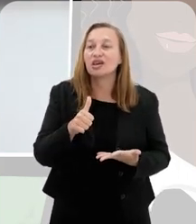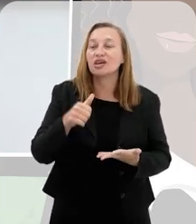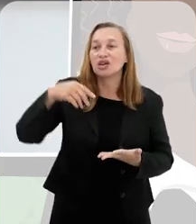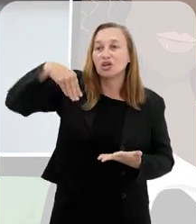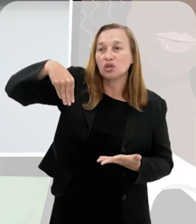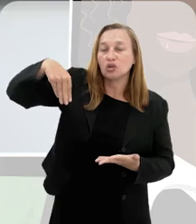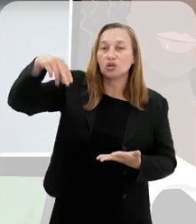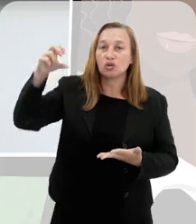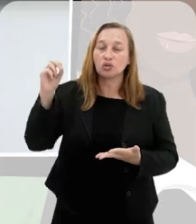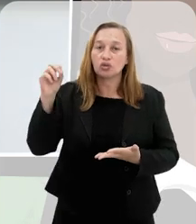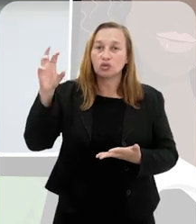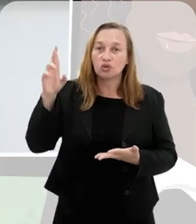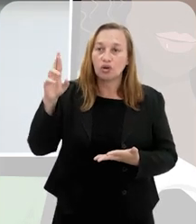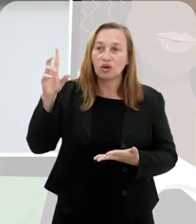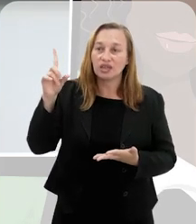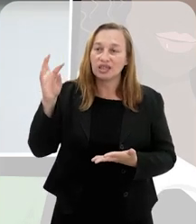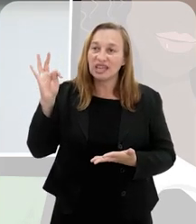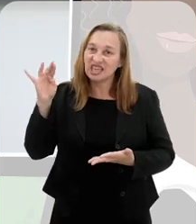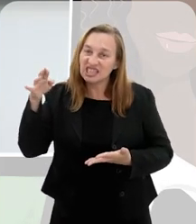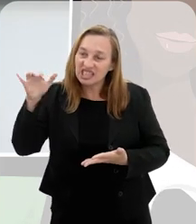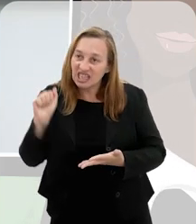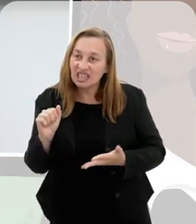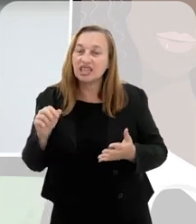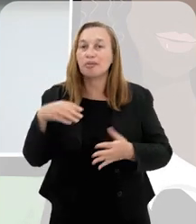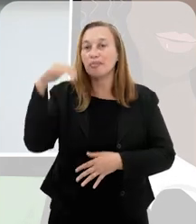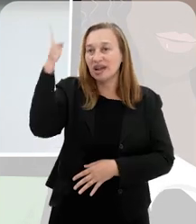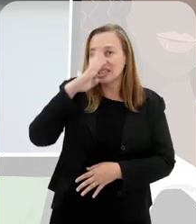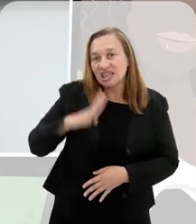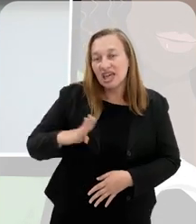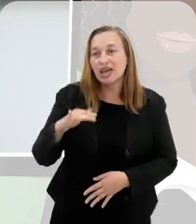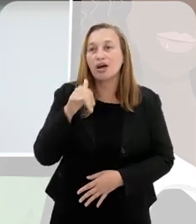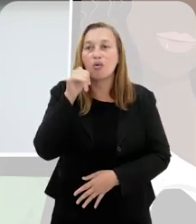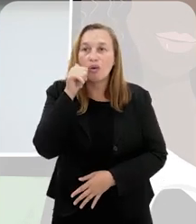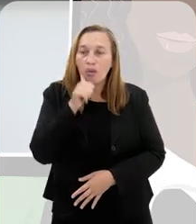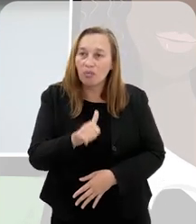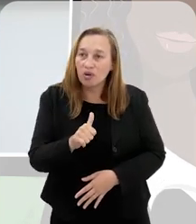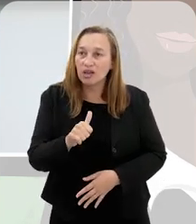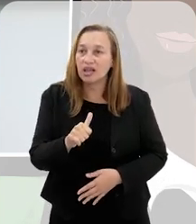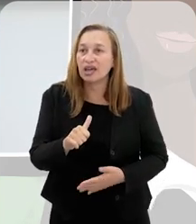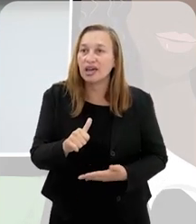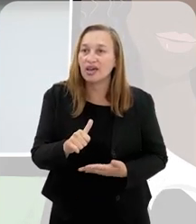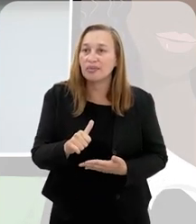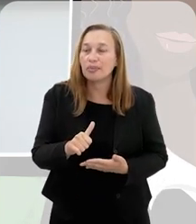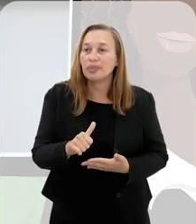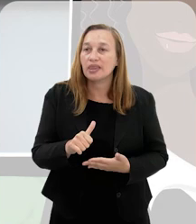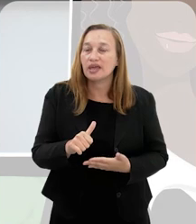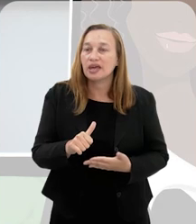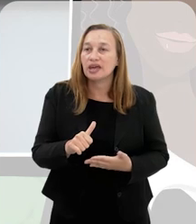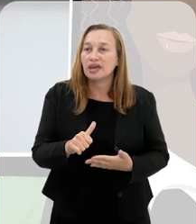é fluminense, é também nordestina, brasileira, enfim, uma mulher que